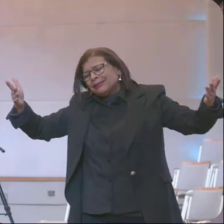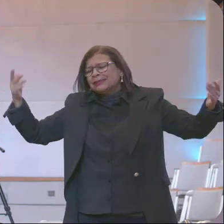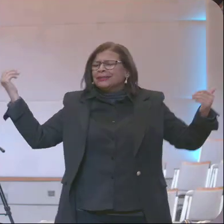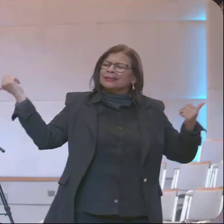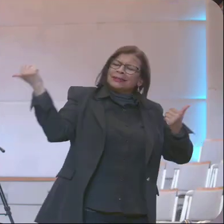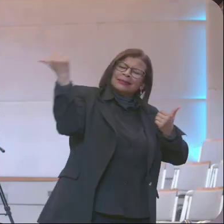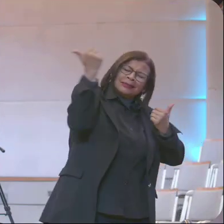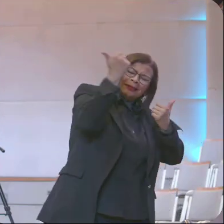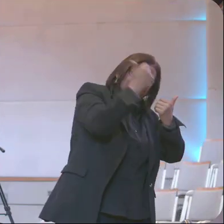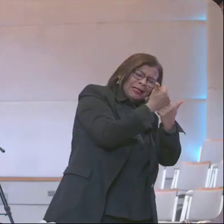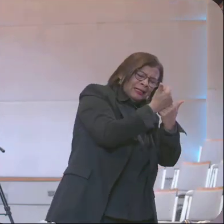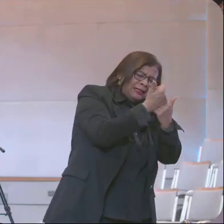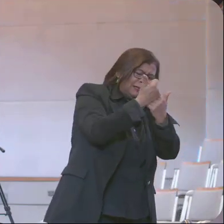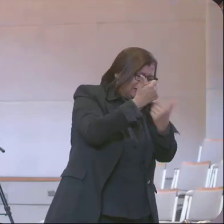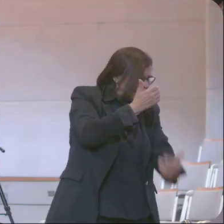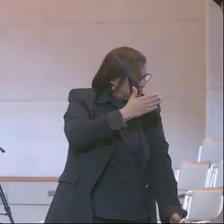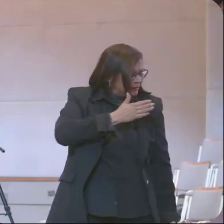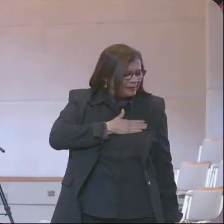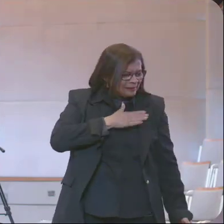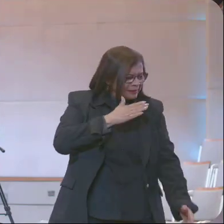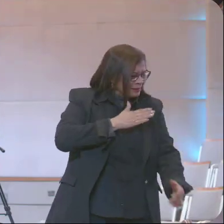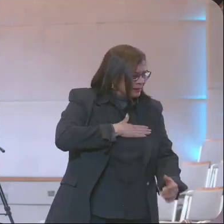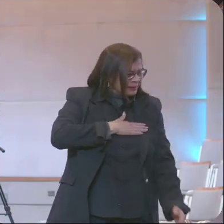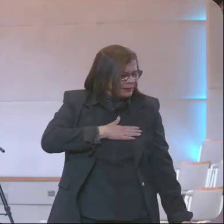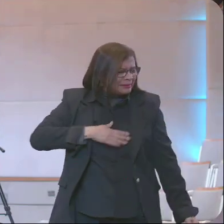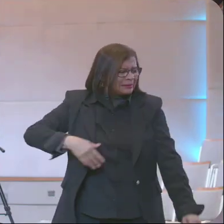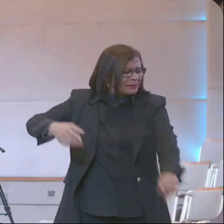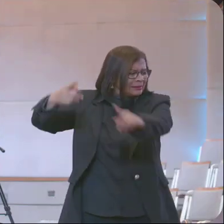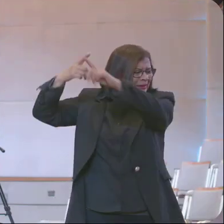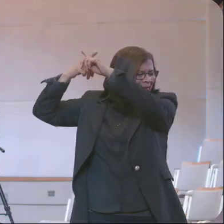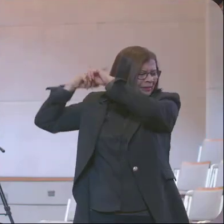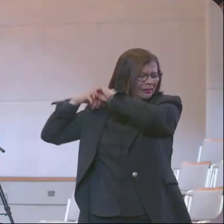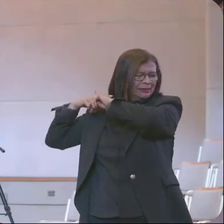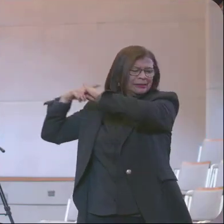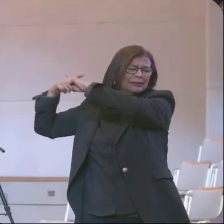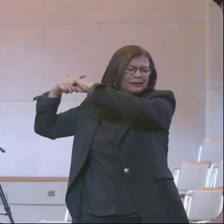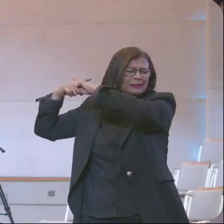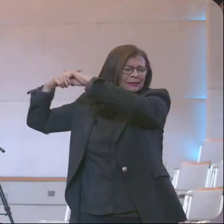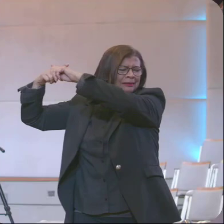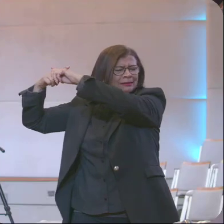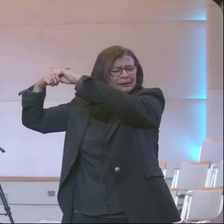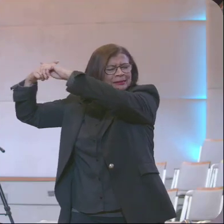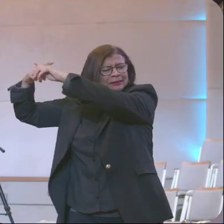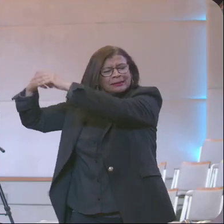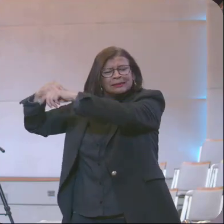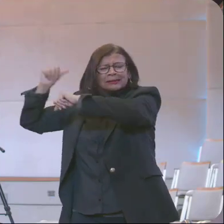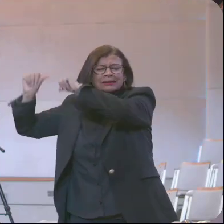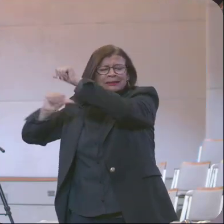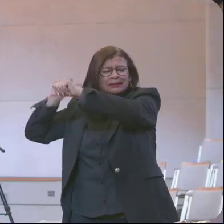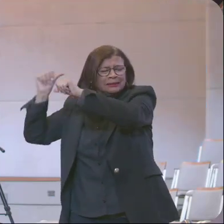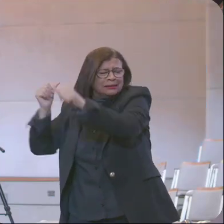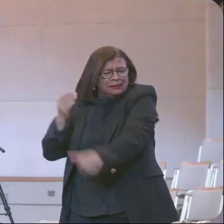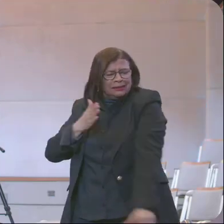tomou o meu lugar. Obrigado, Jesus. E suportou minha